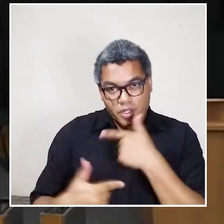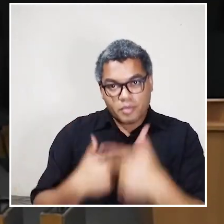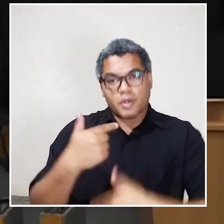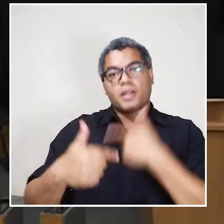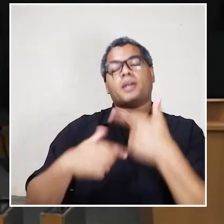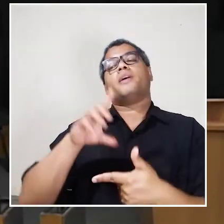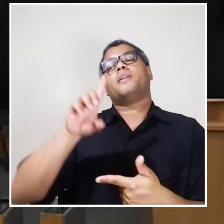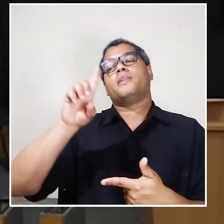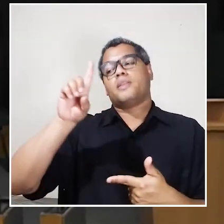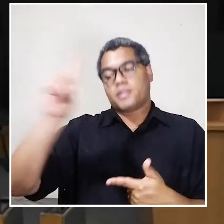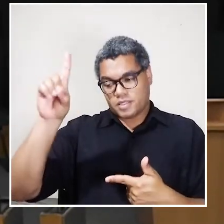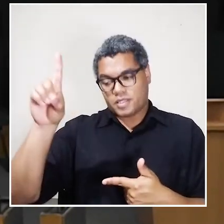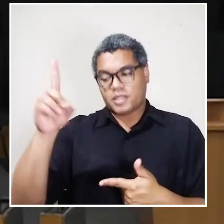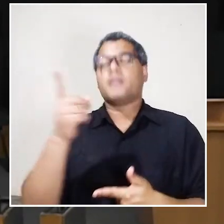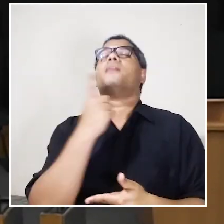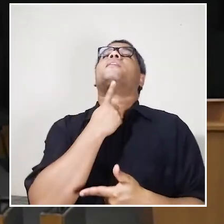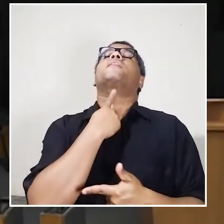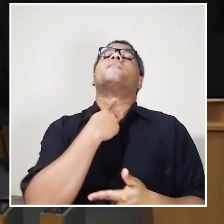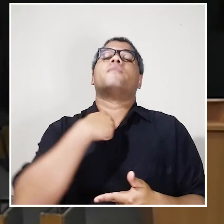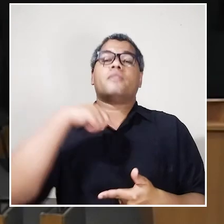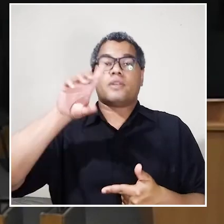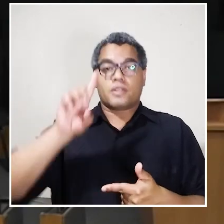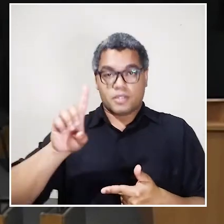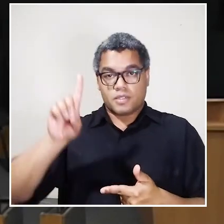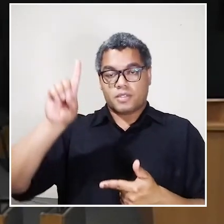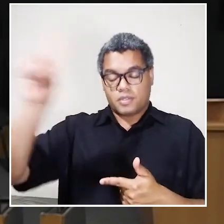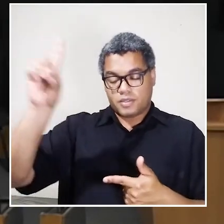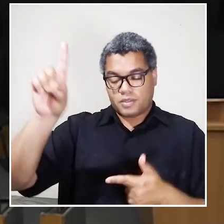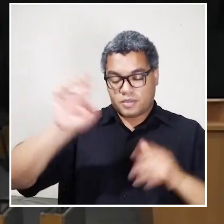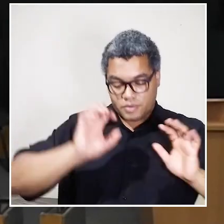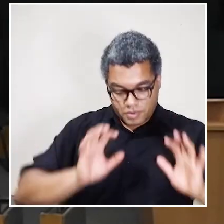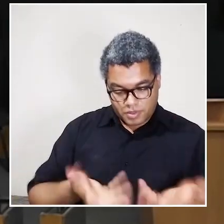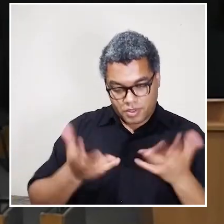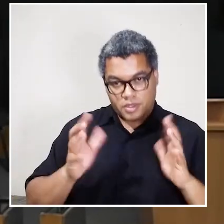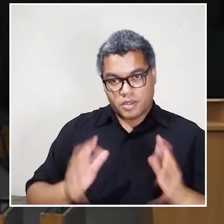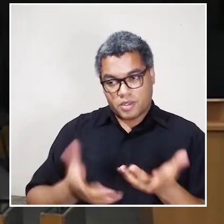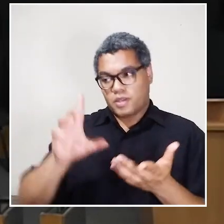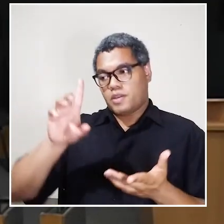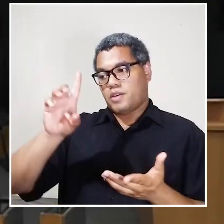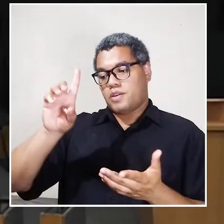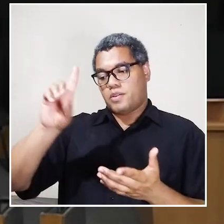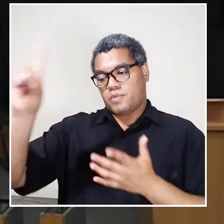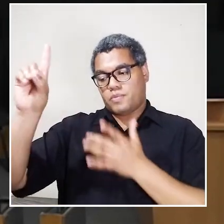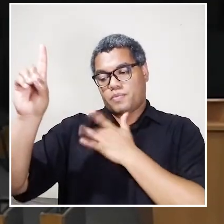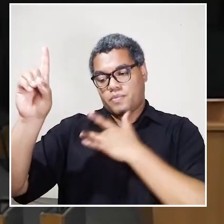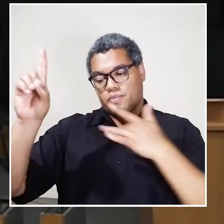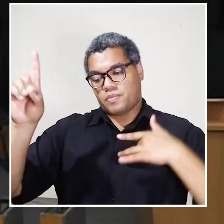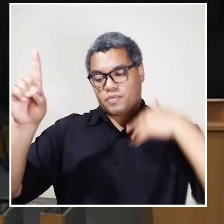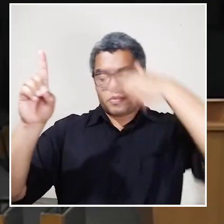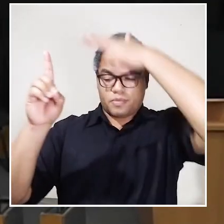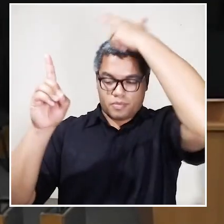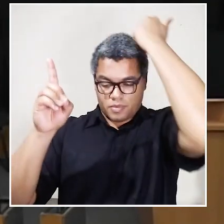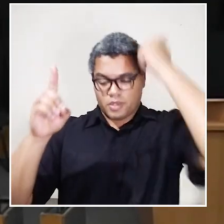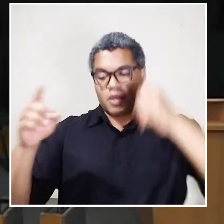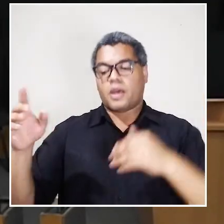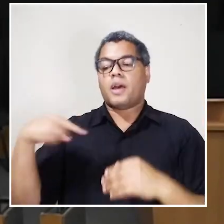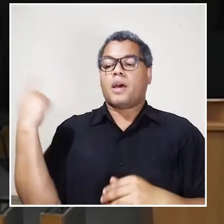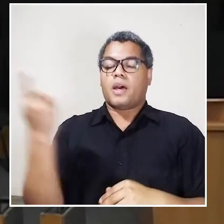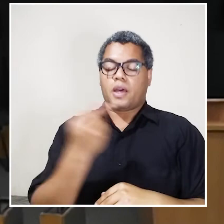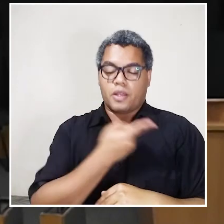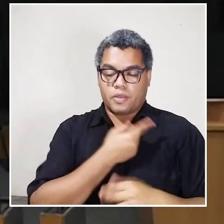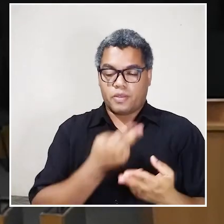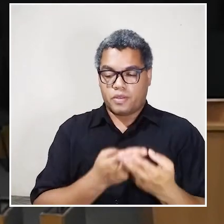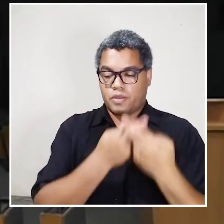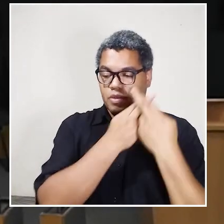no agir dele, é na vontade dele, é no impulso do seu Espírito Santo. Agora, a nós cabe